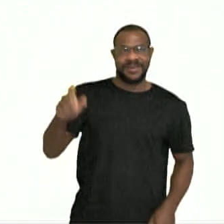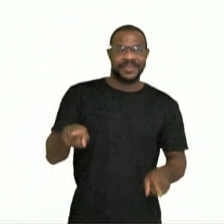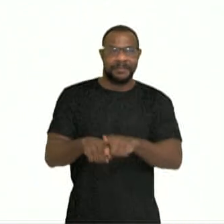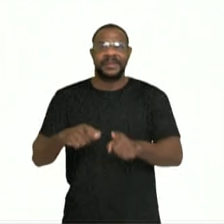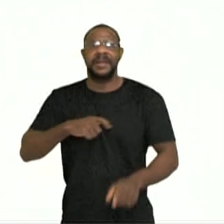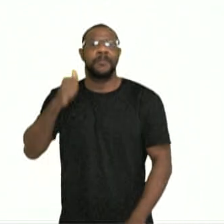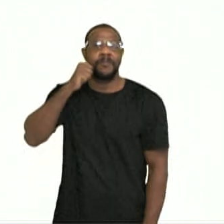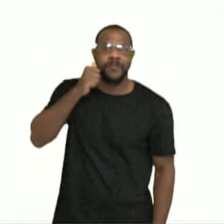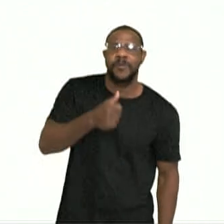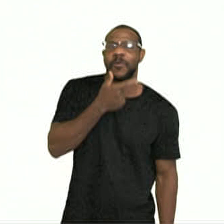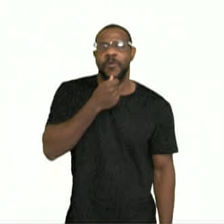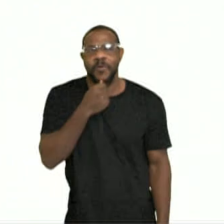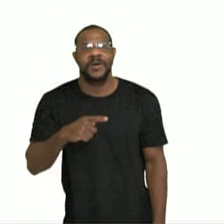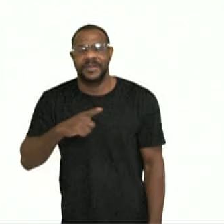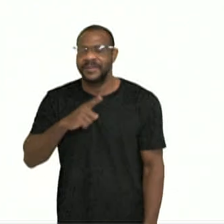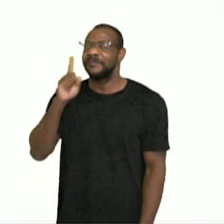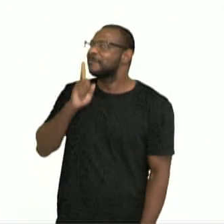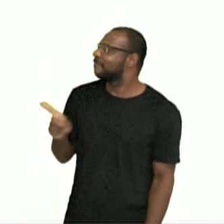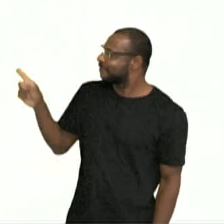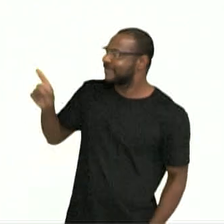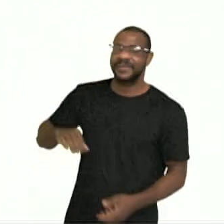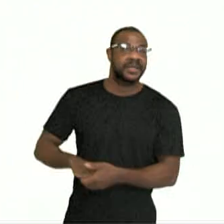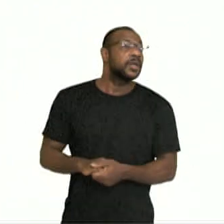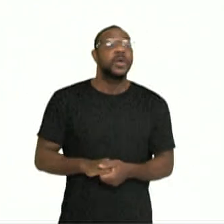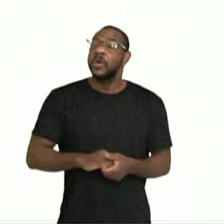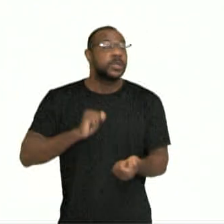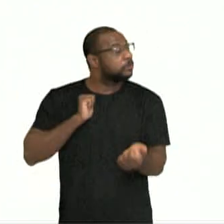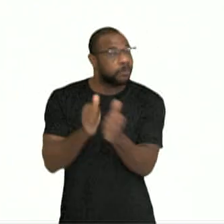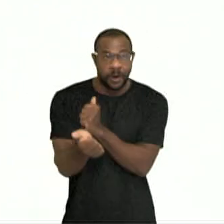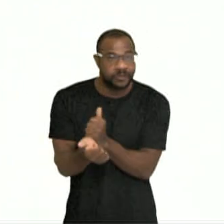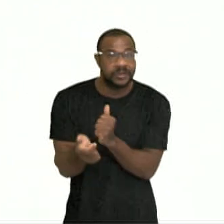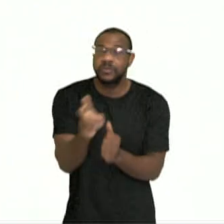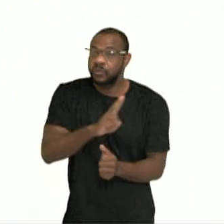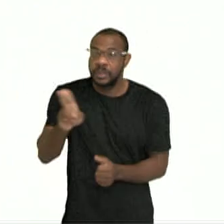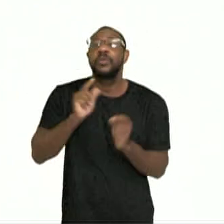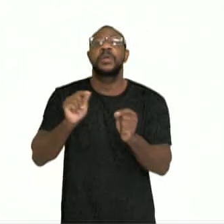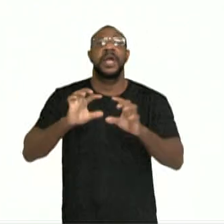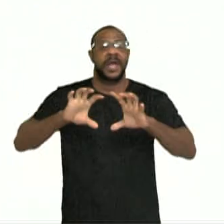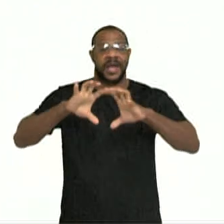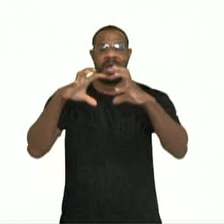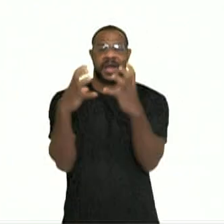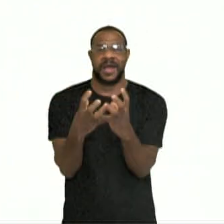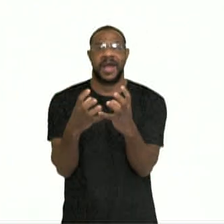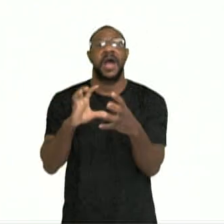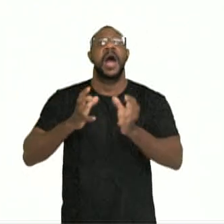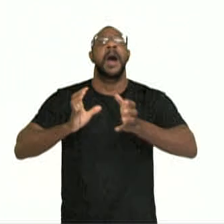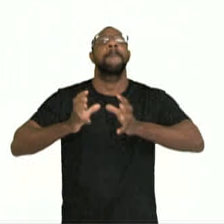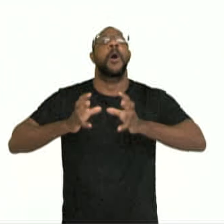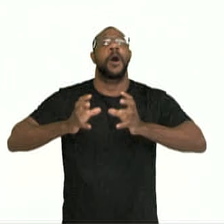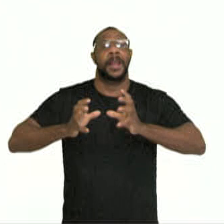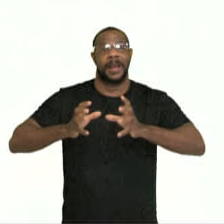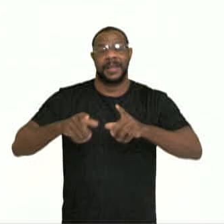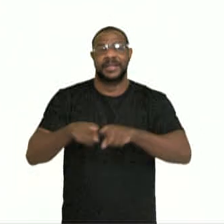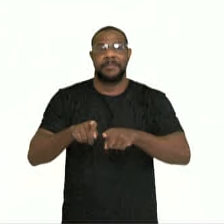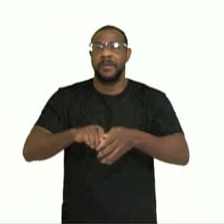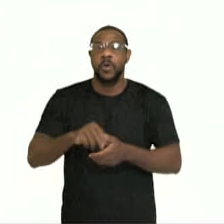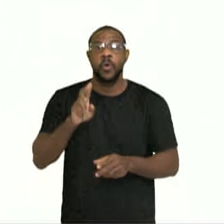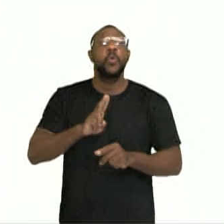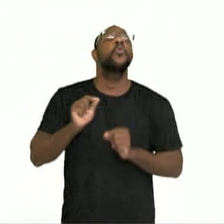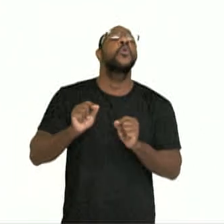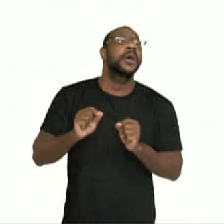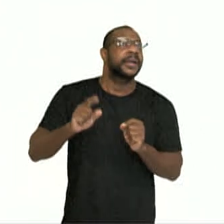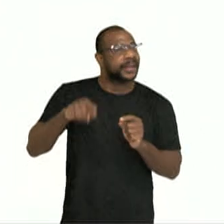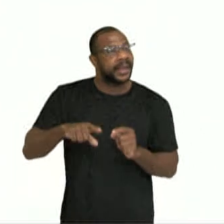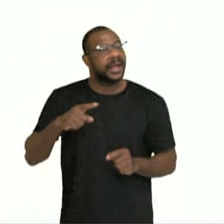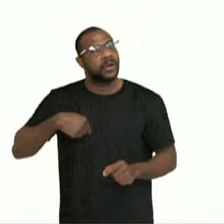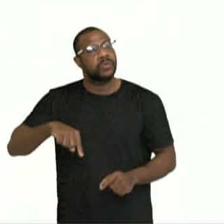masculino quanto no feminino. Então, os esportes que utilizam exatamente a bola, né, e que é